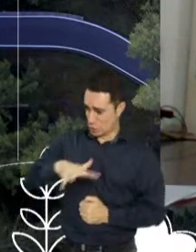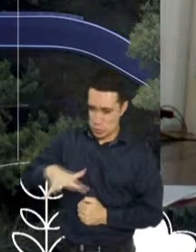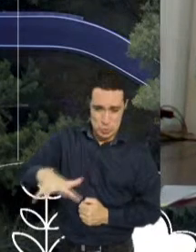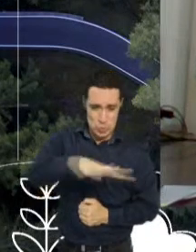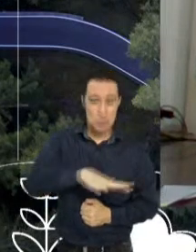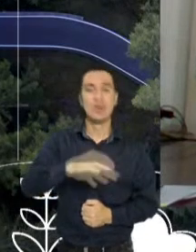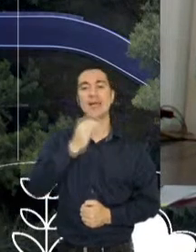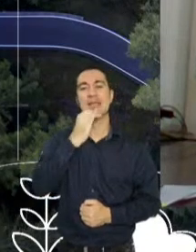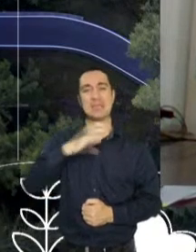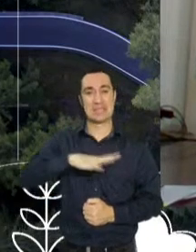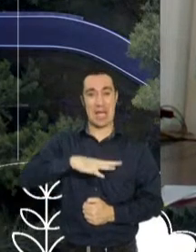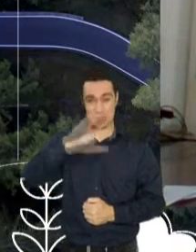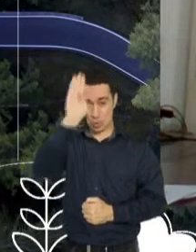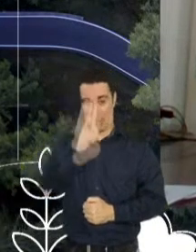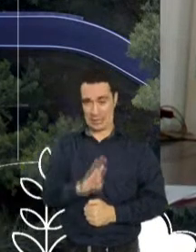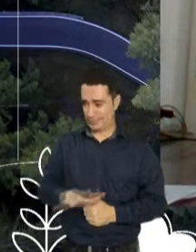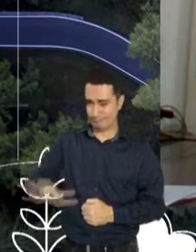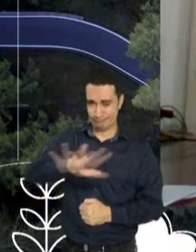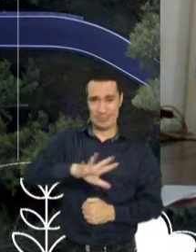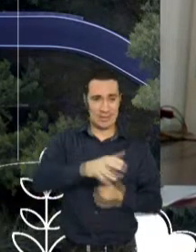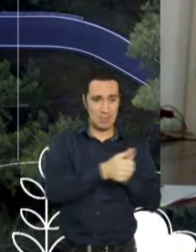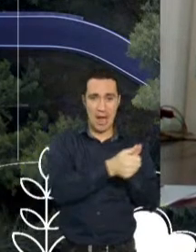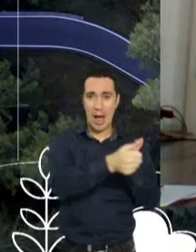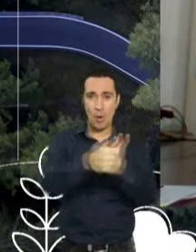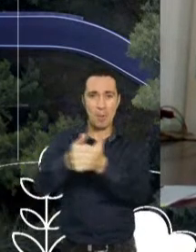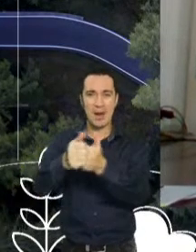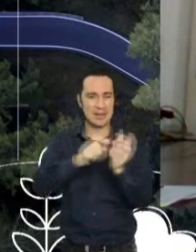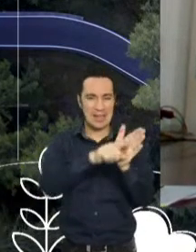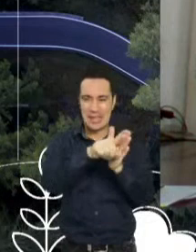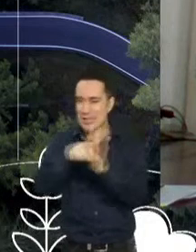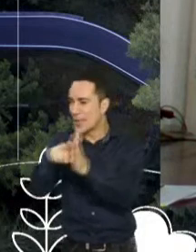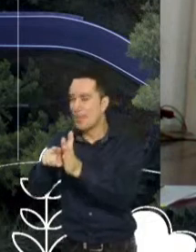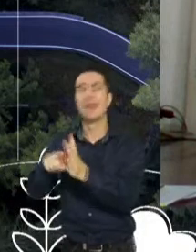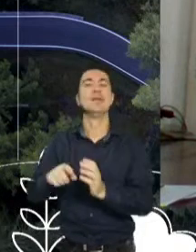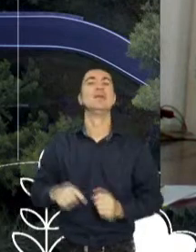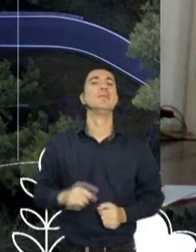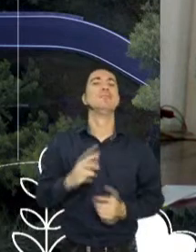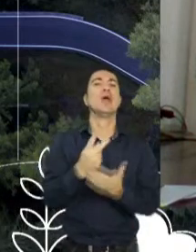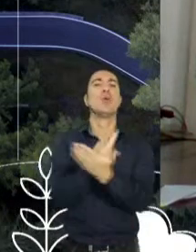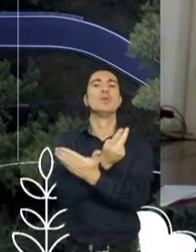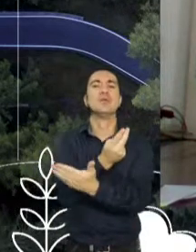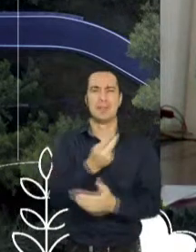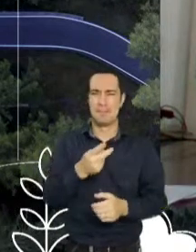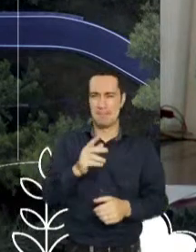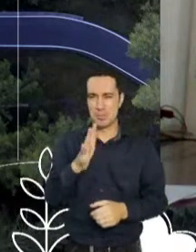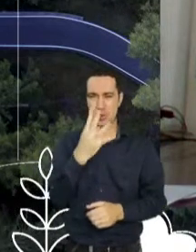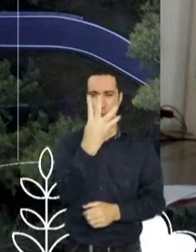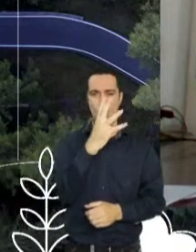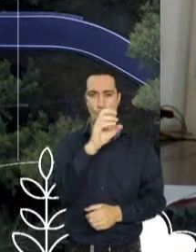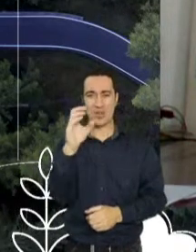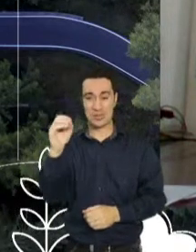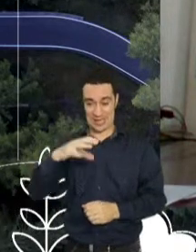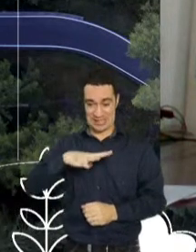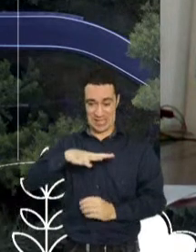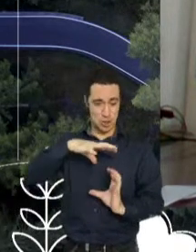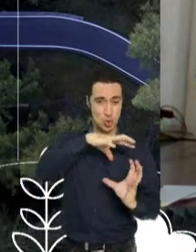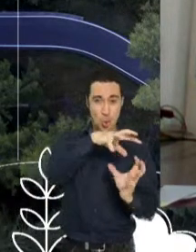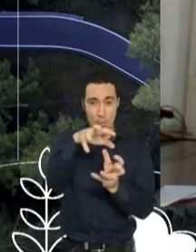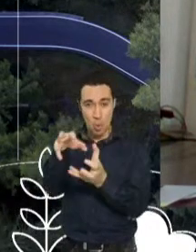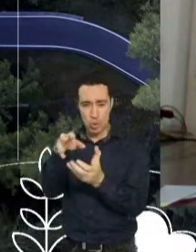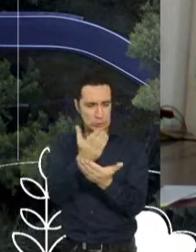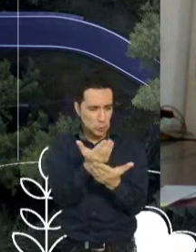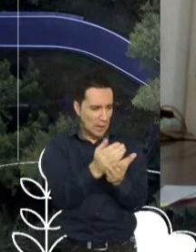as cidades brasileiras, nós temos acompanhado uma lista de pesquisadores, cerca de 400 cidades do mundo, estudando